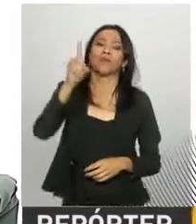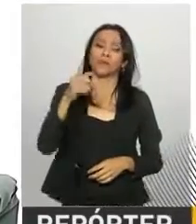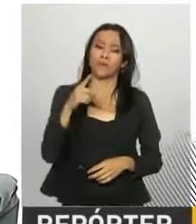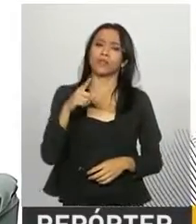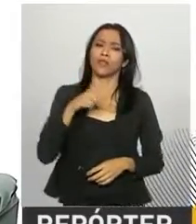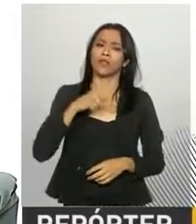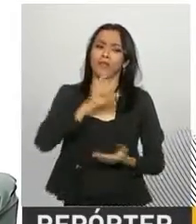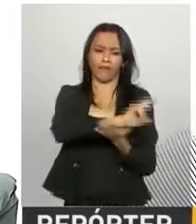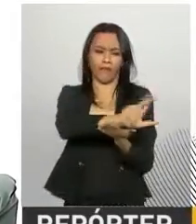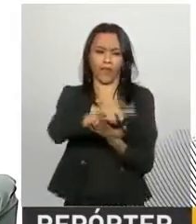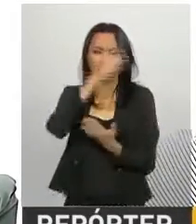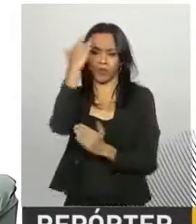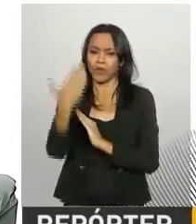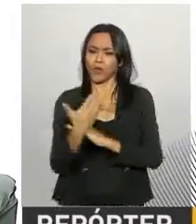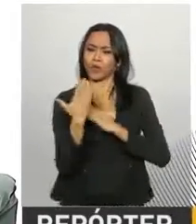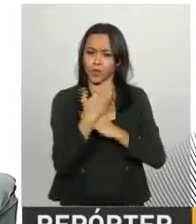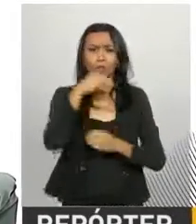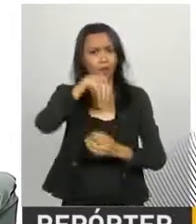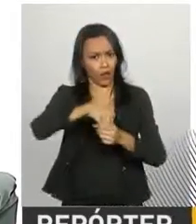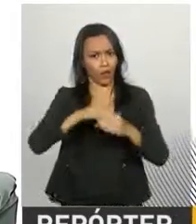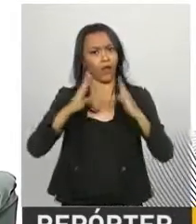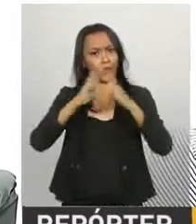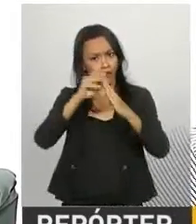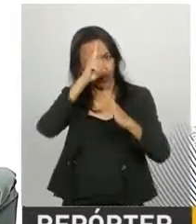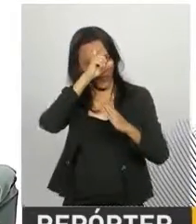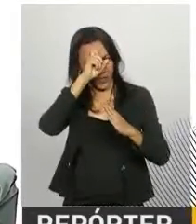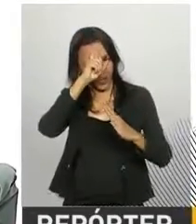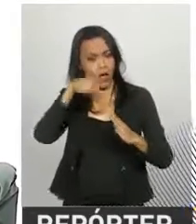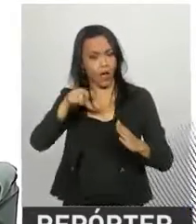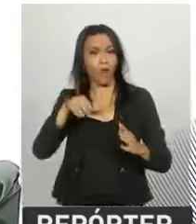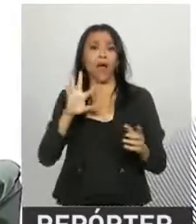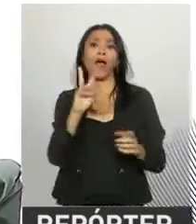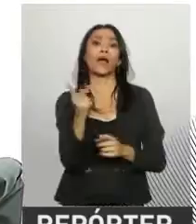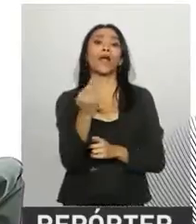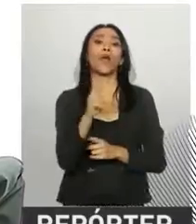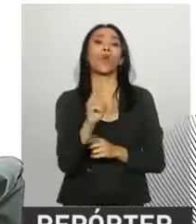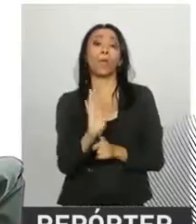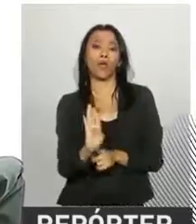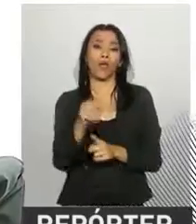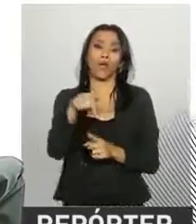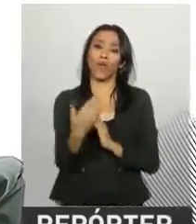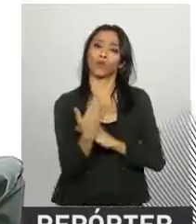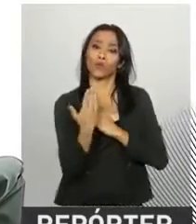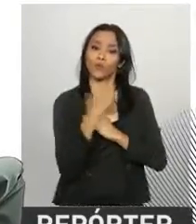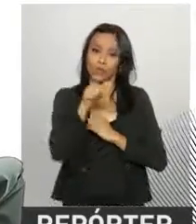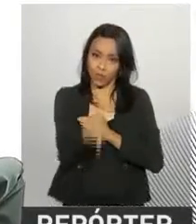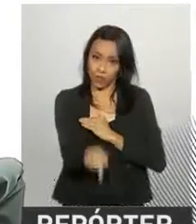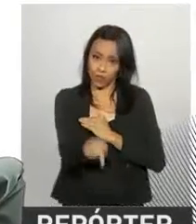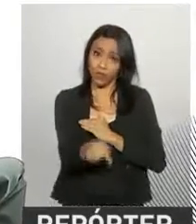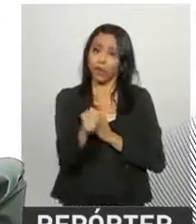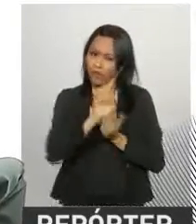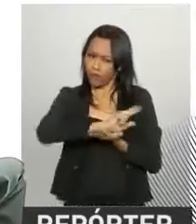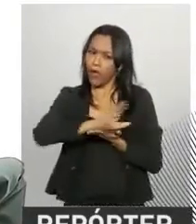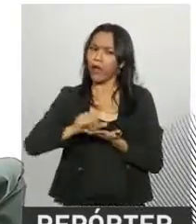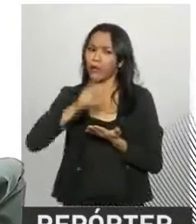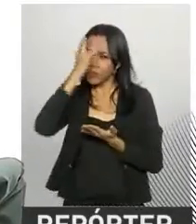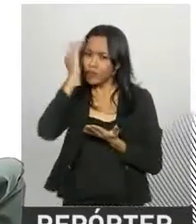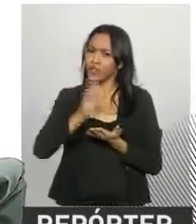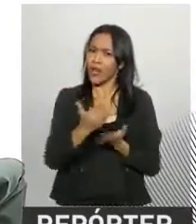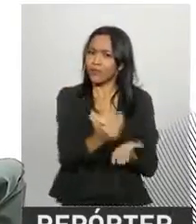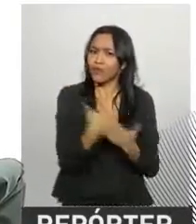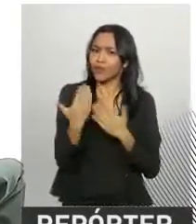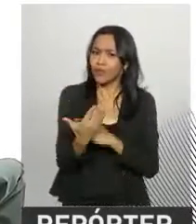que já ajudou a gente, do hospital mesmo, daqui da HUB, do Hospital da Criança, da Base. Muita gente já ajudou a gente e